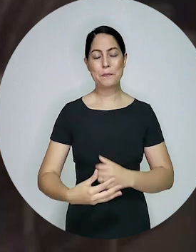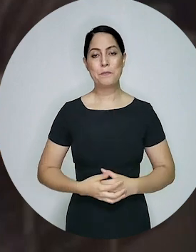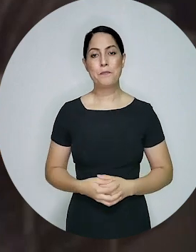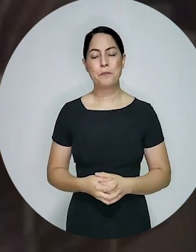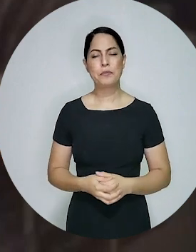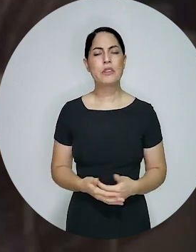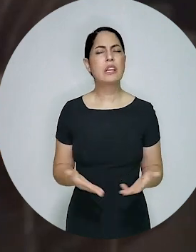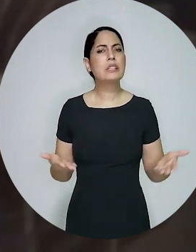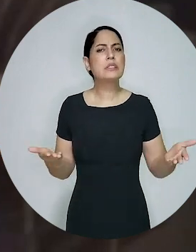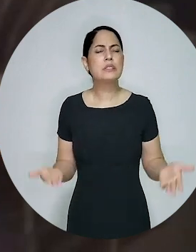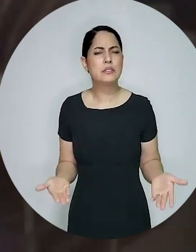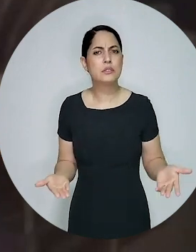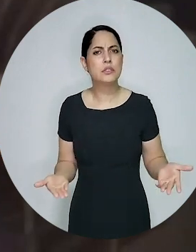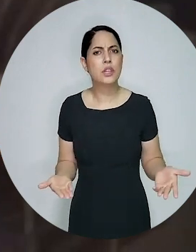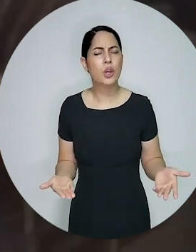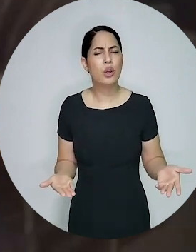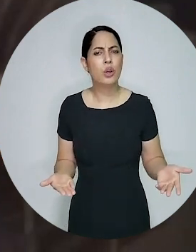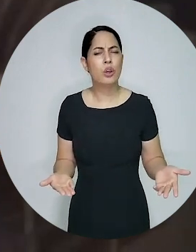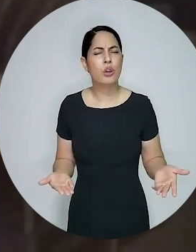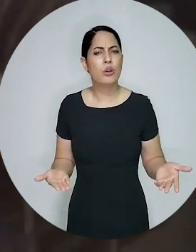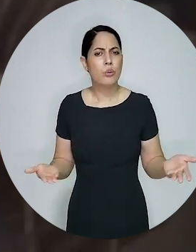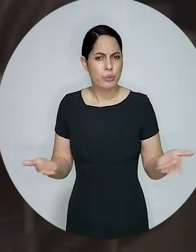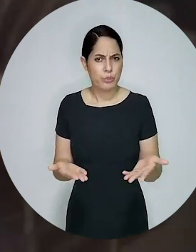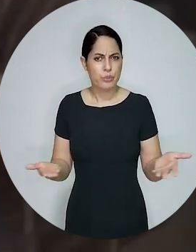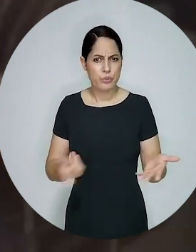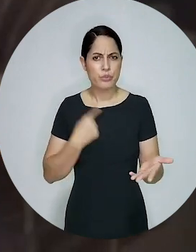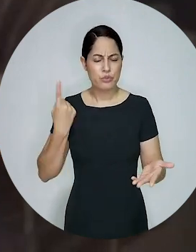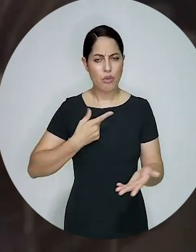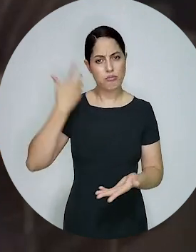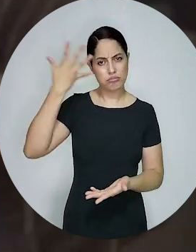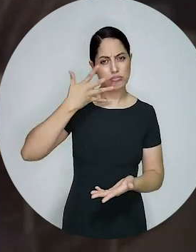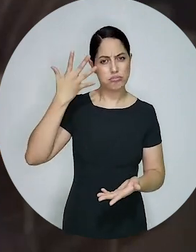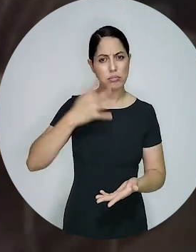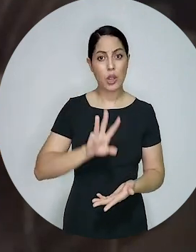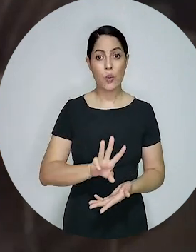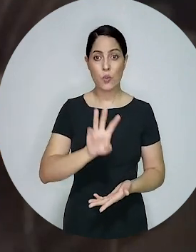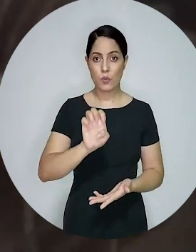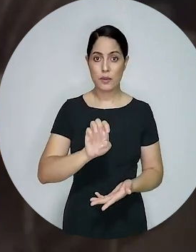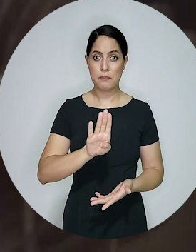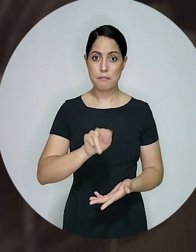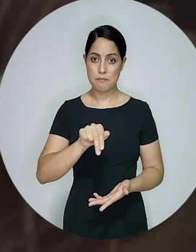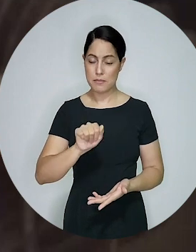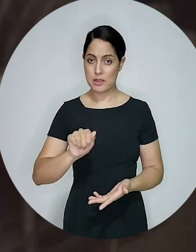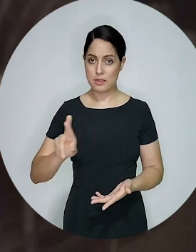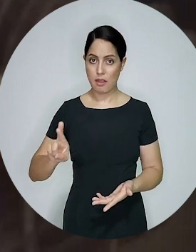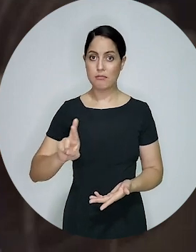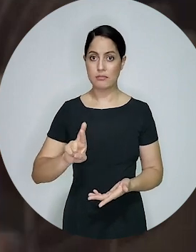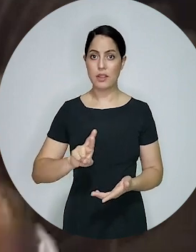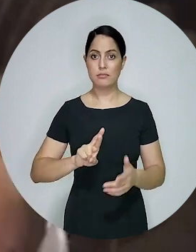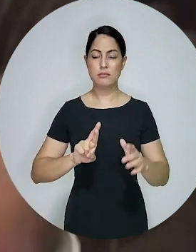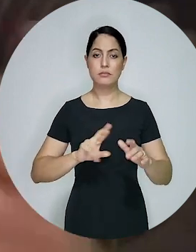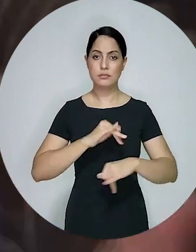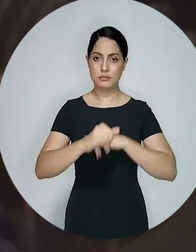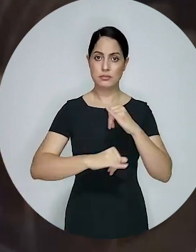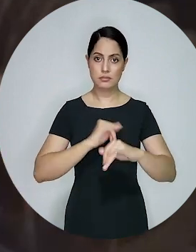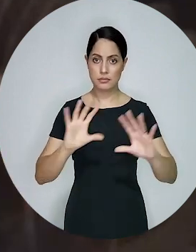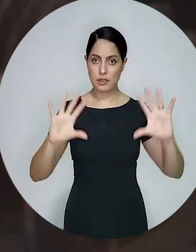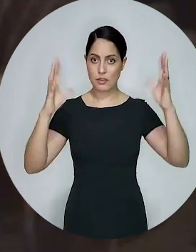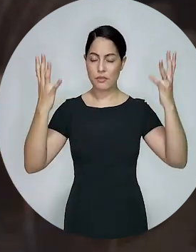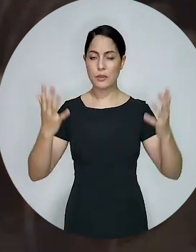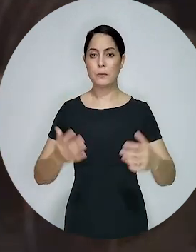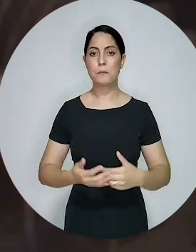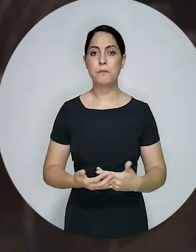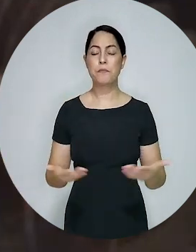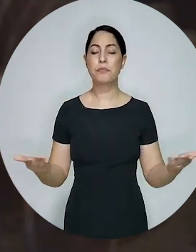Cruz deu. Para começar esse nosso webinar, com o